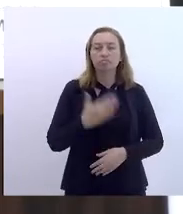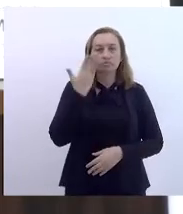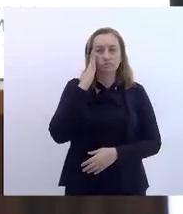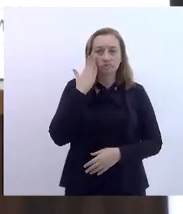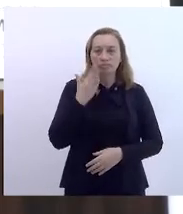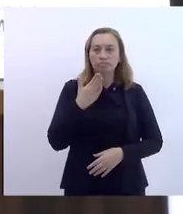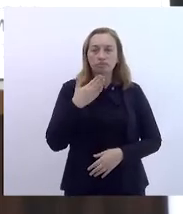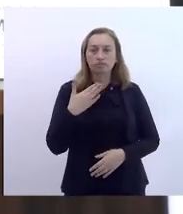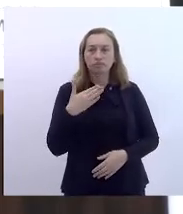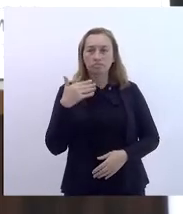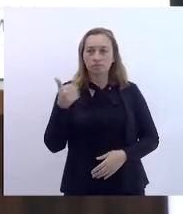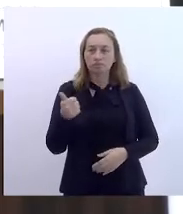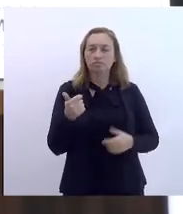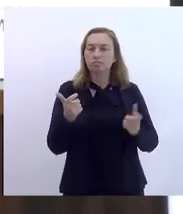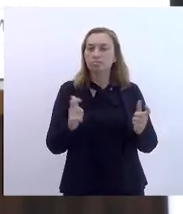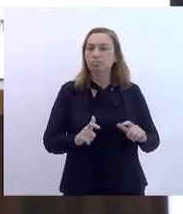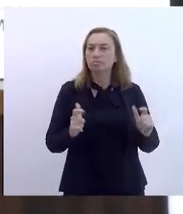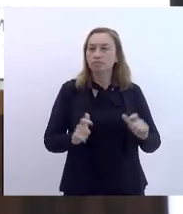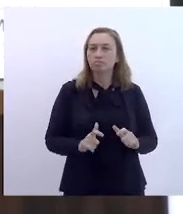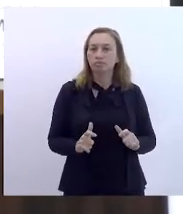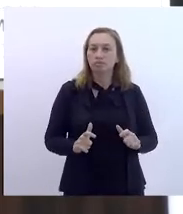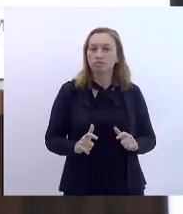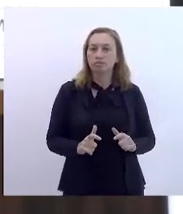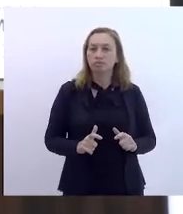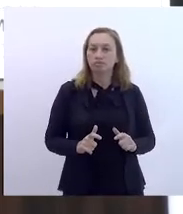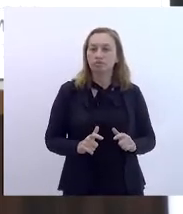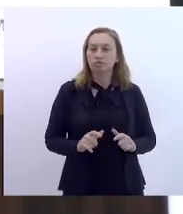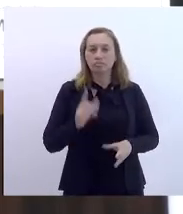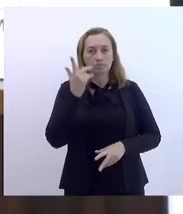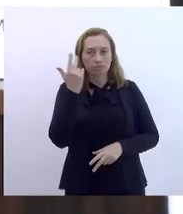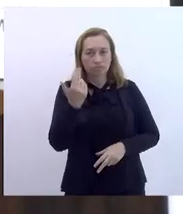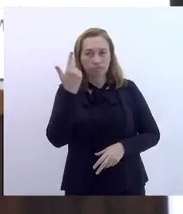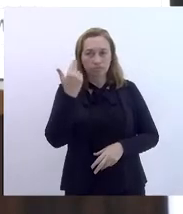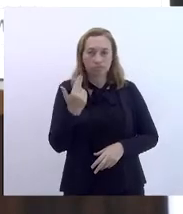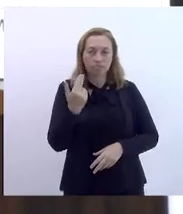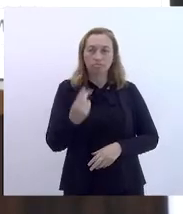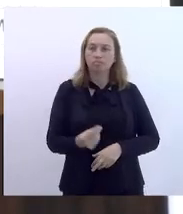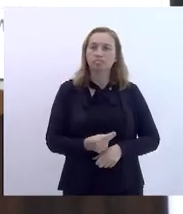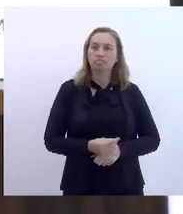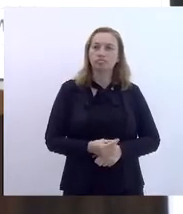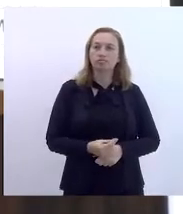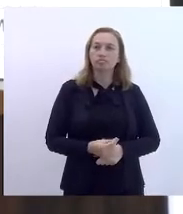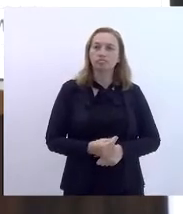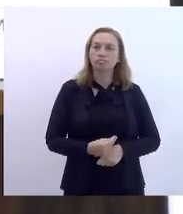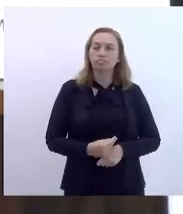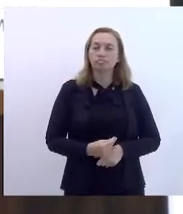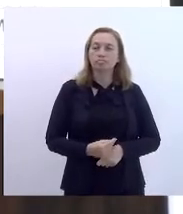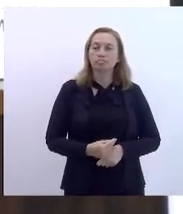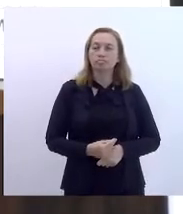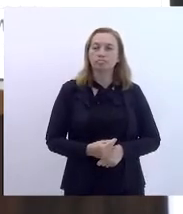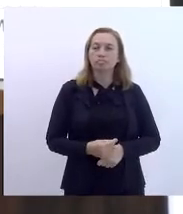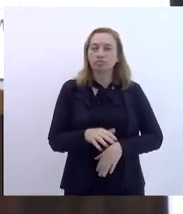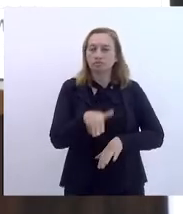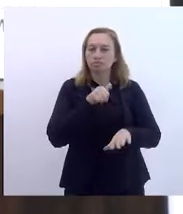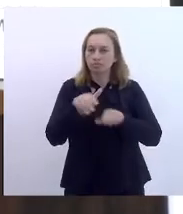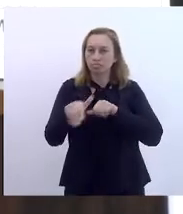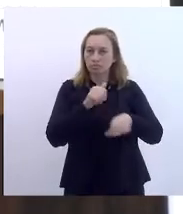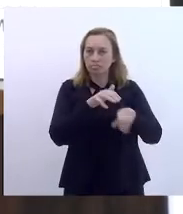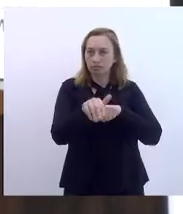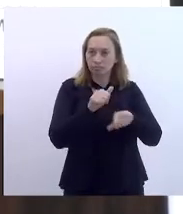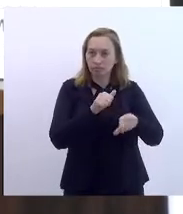entendamos da onde normalmente sai às convocações